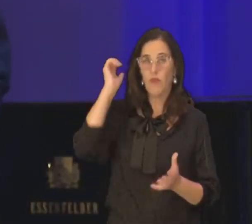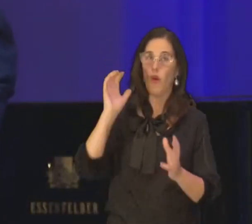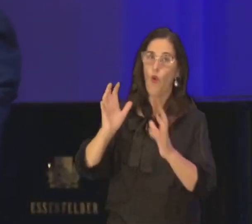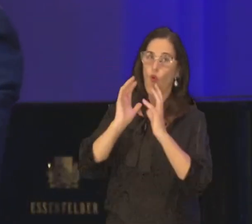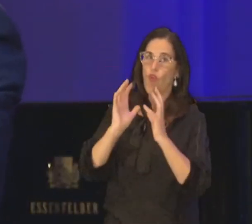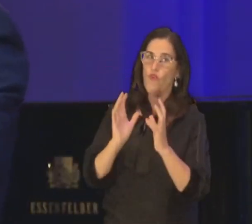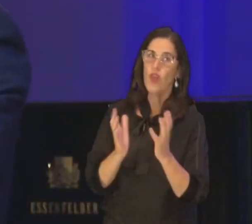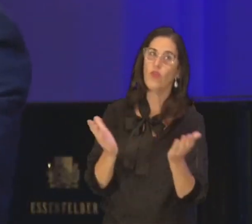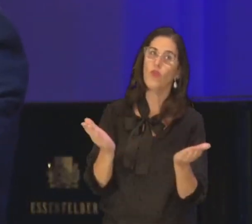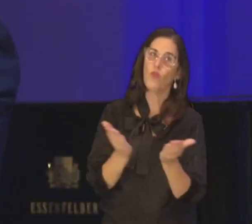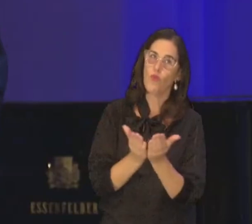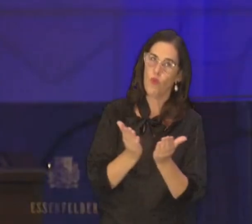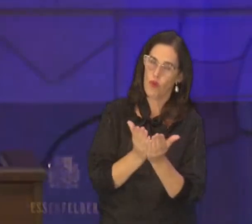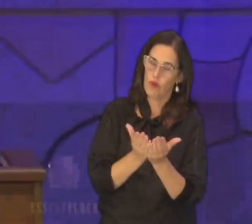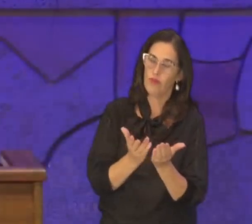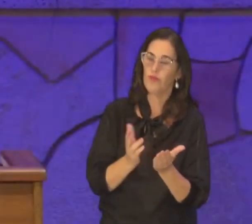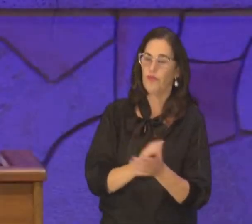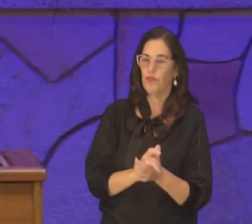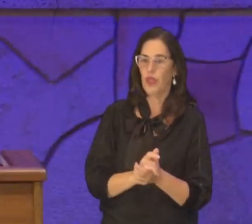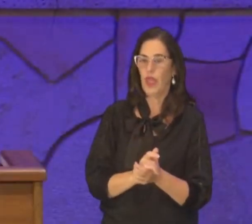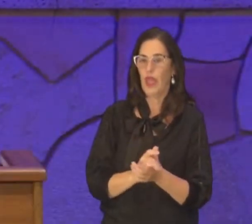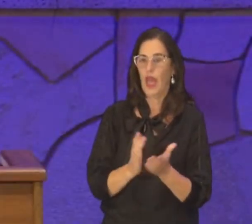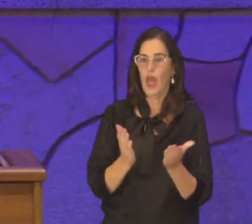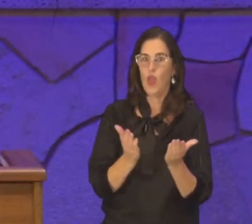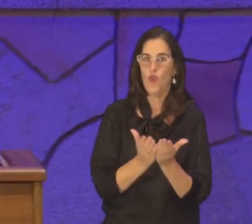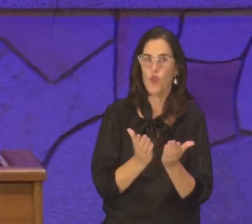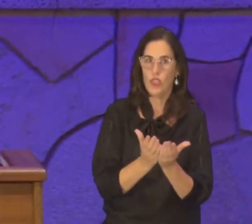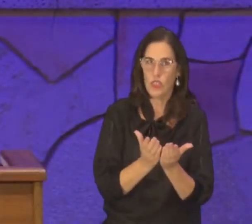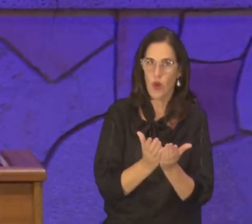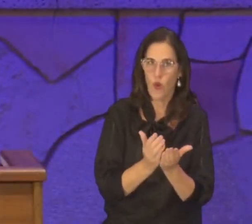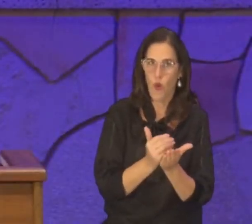acontece? Os cristãos começam,